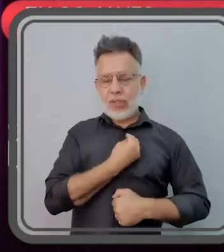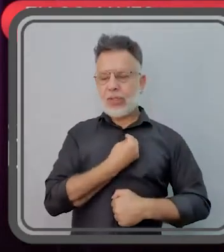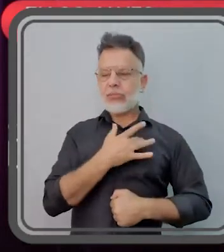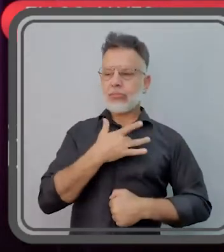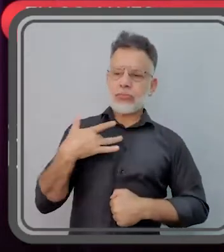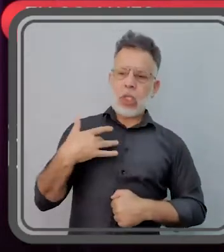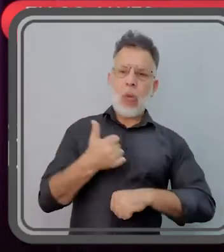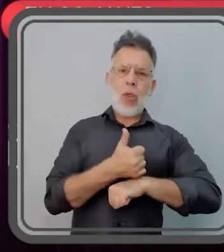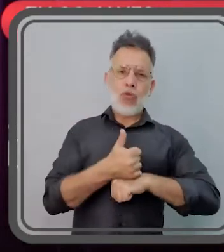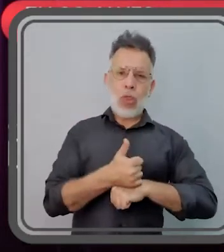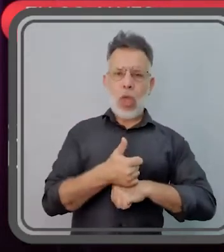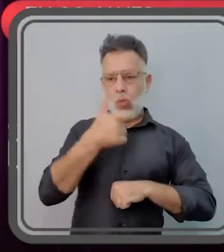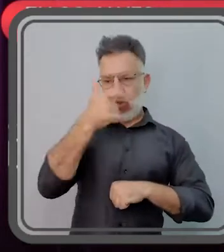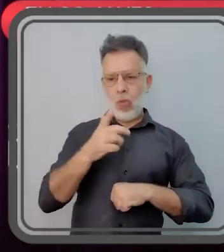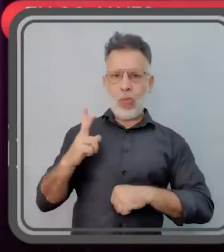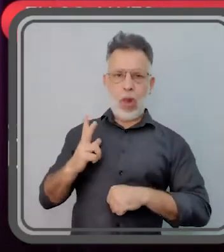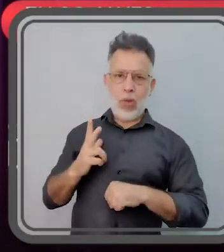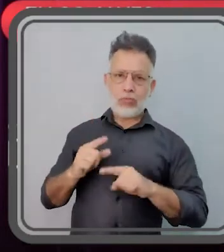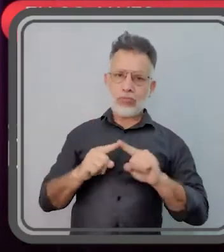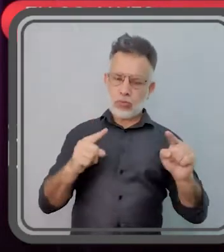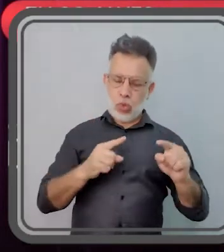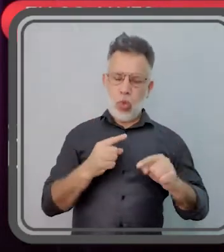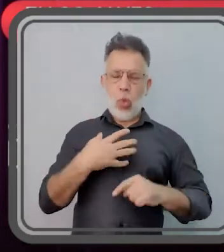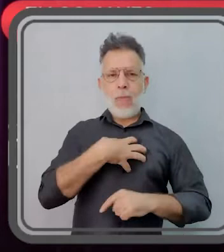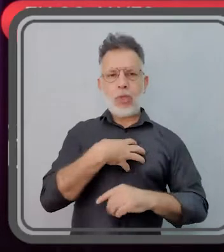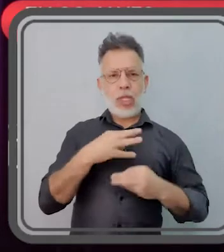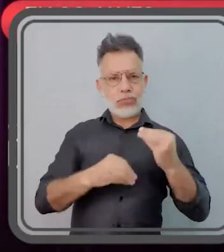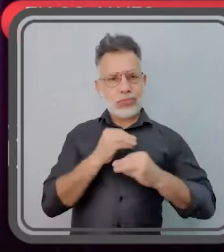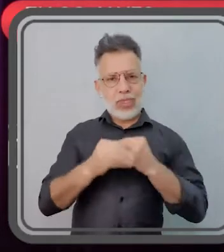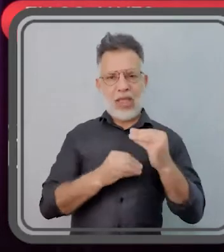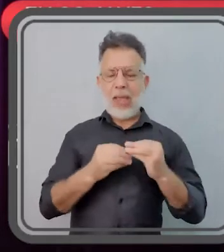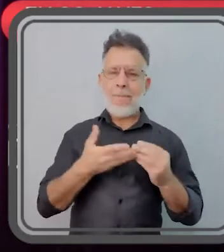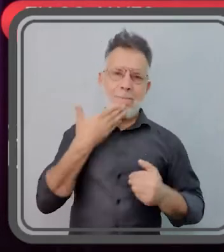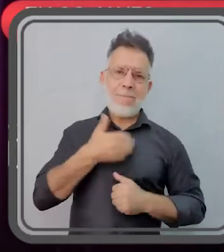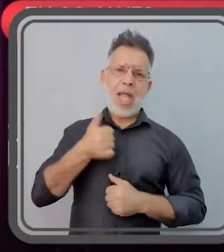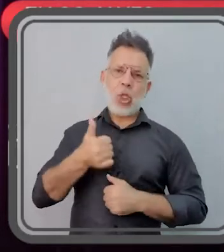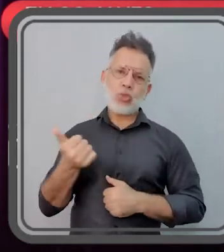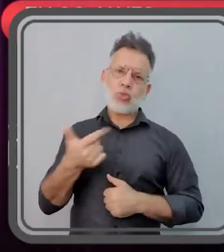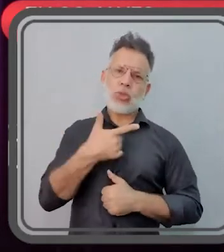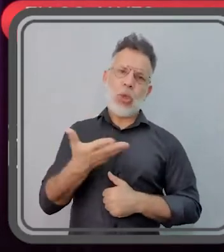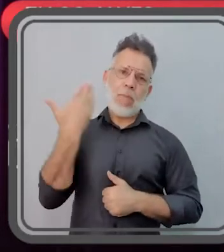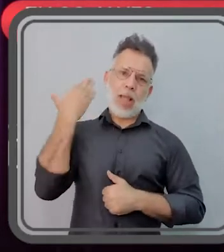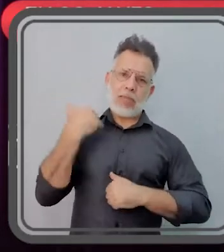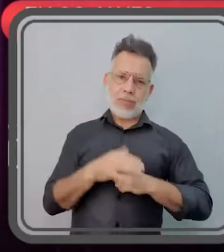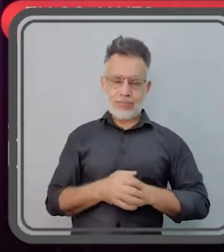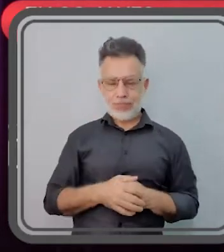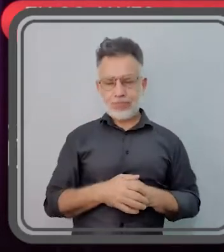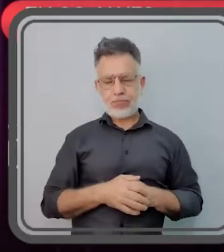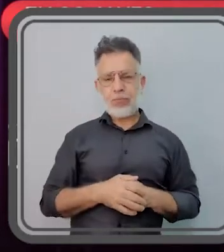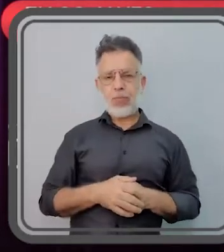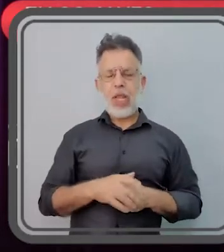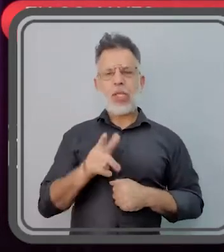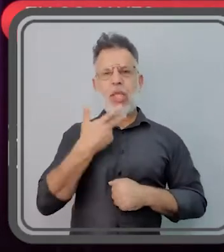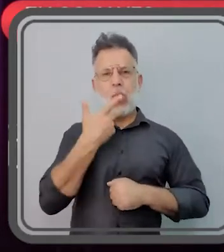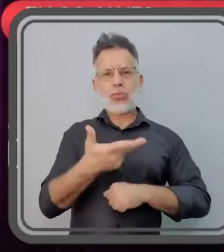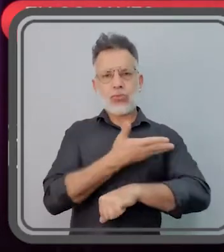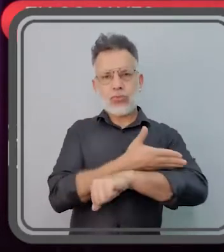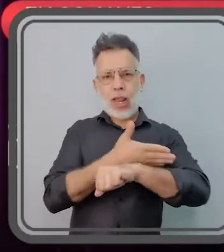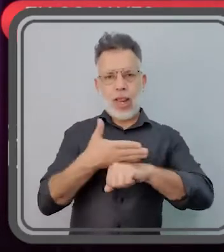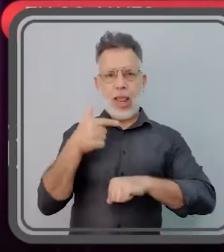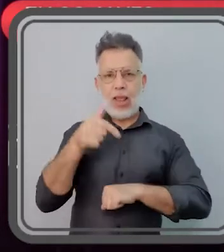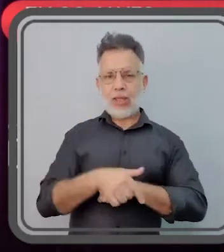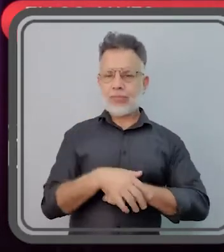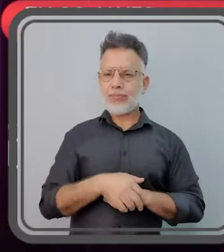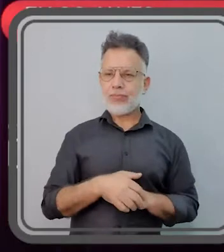vida profissional e pessoal com o modelo híbrido é muito melhor do que você tinha antigamente, né? E tem uma coisa que a gente costuma dizer aqui no